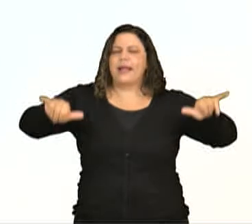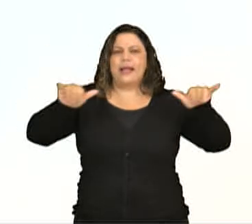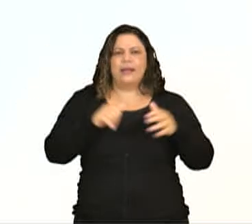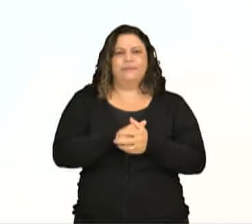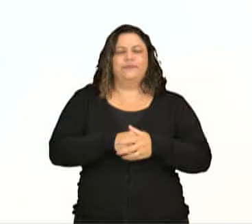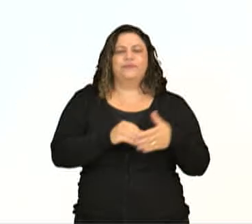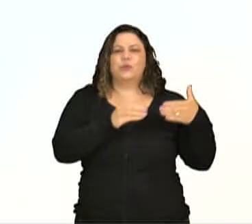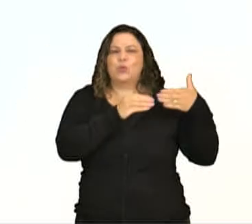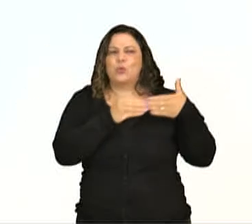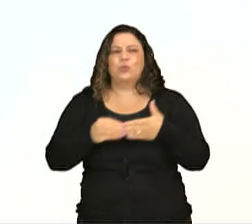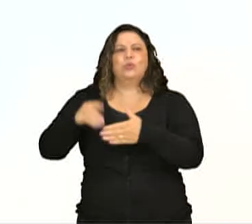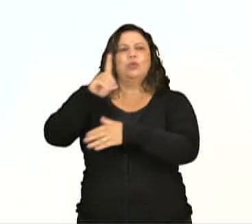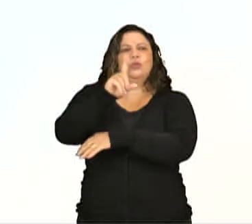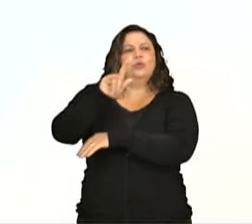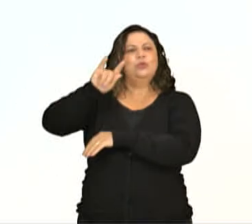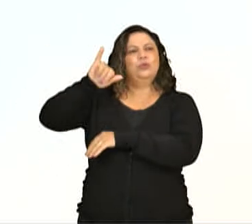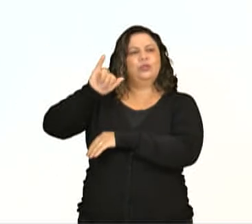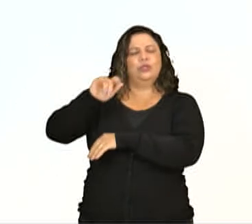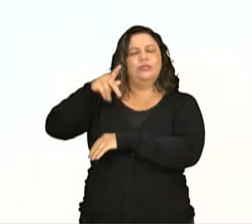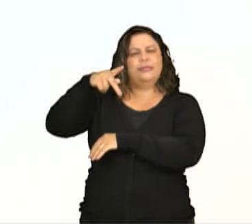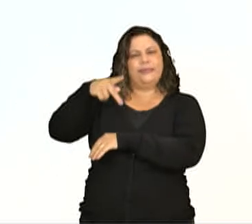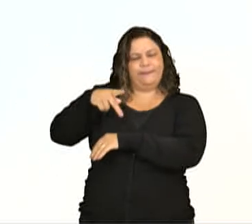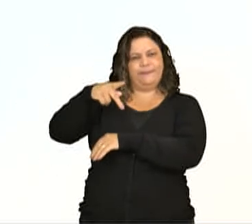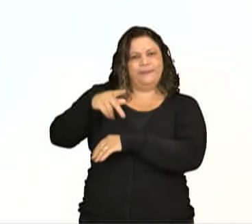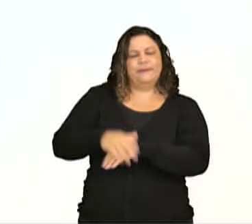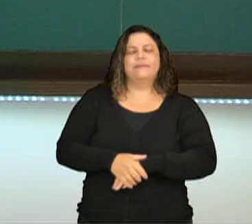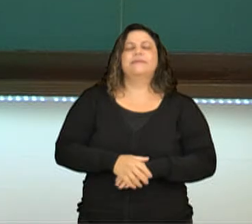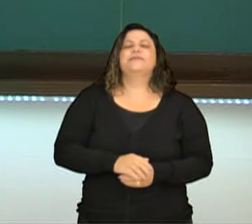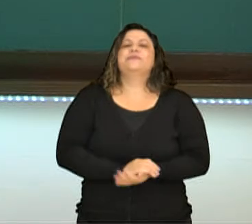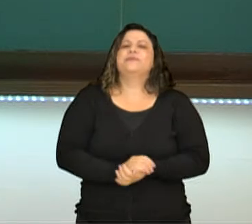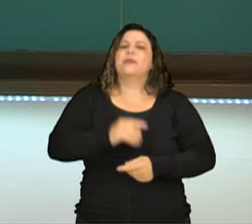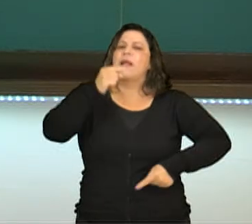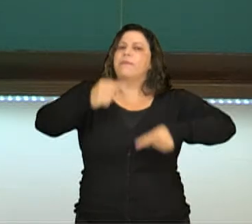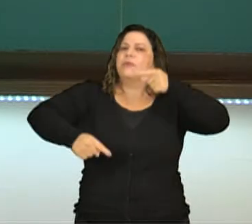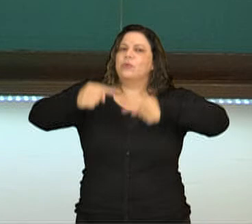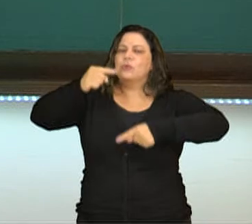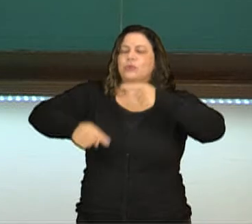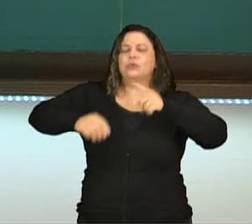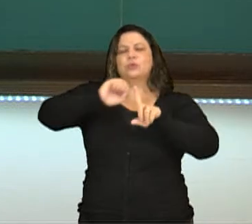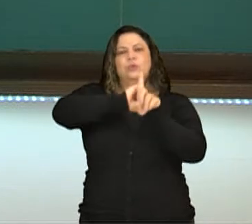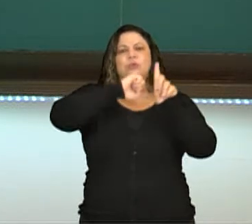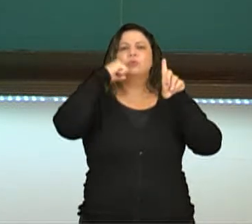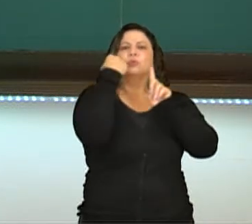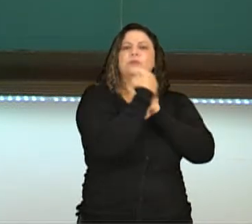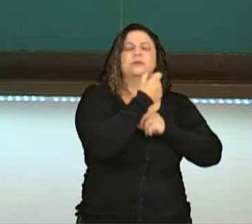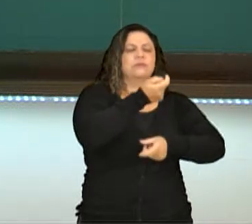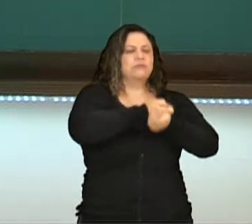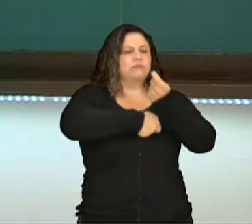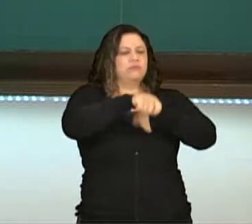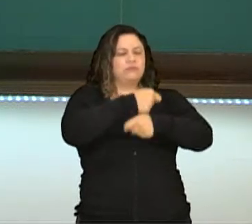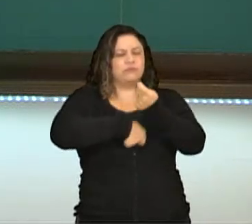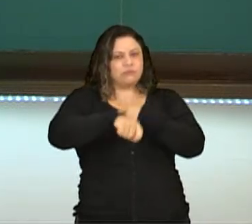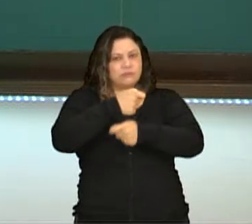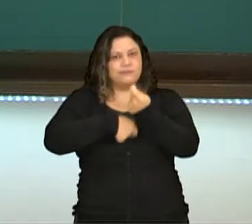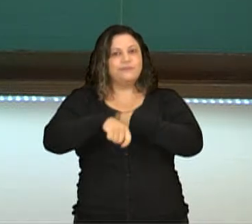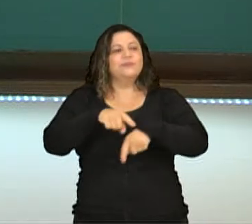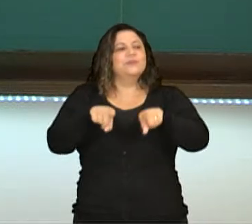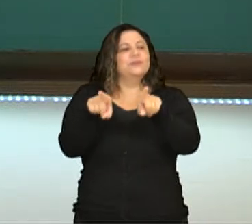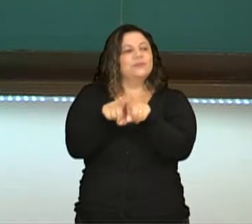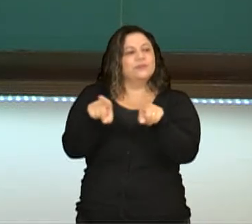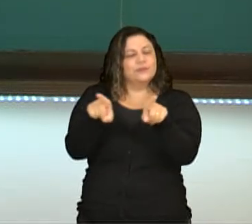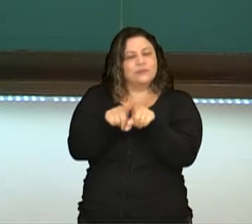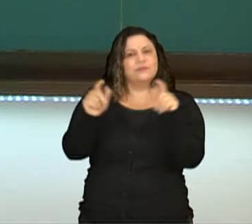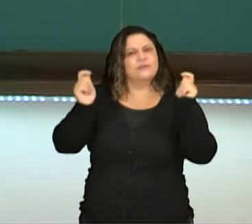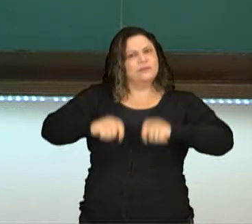DIP, Departamento de Imprensa e Propaganda. As políticas sociais e econômicas que movimentaram o Estado Novo também